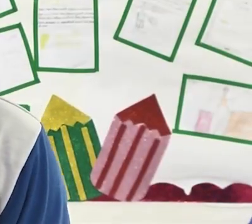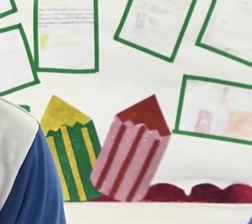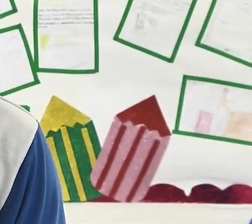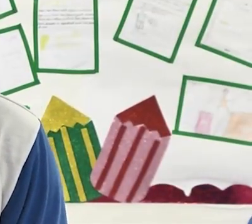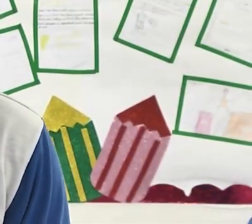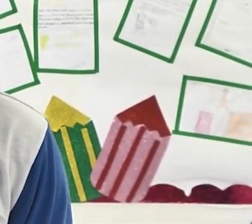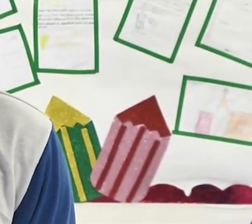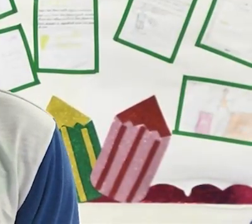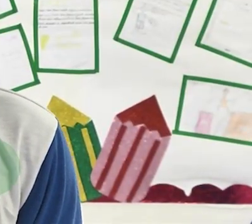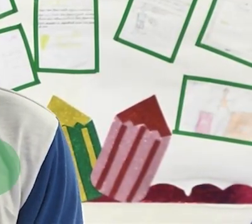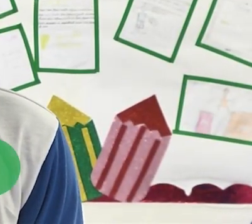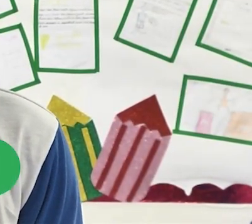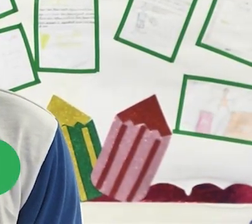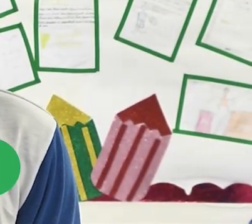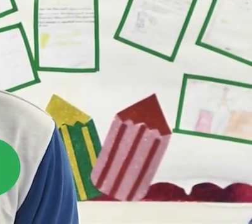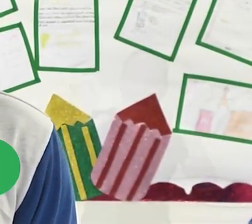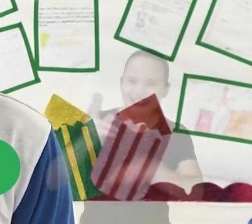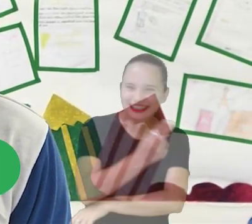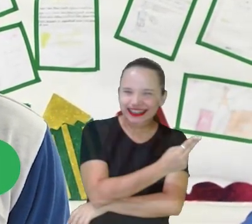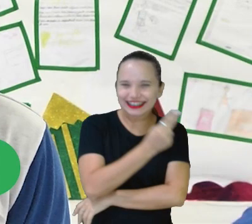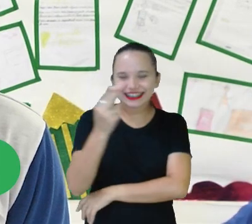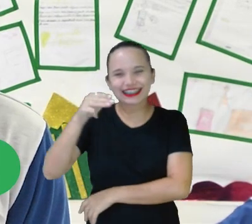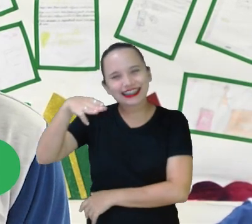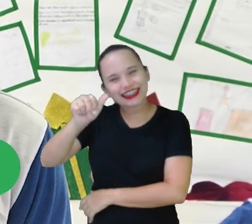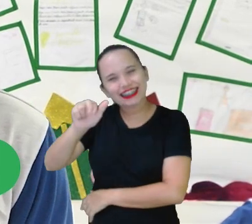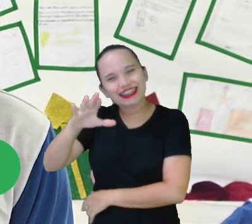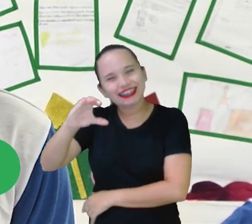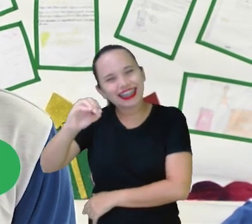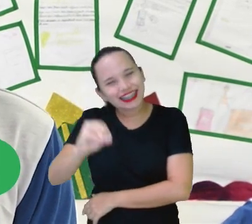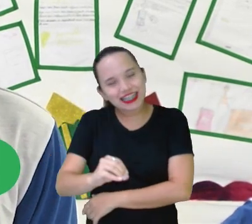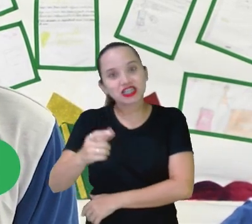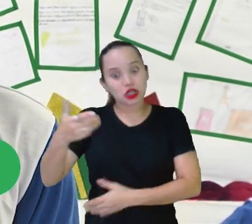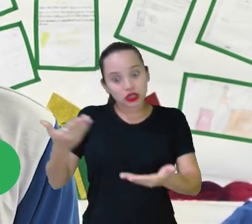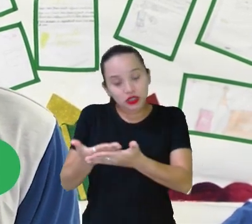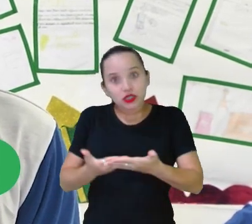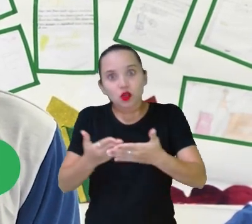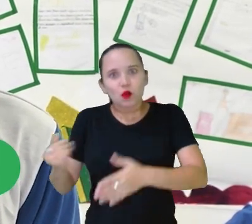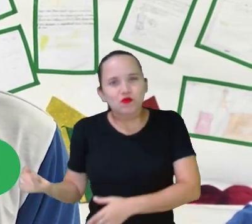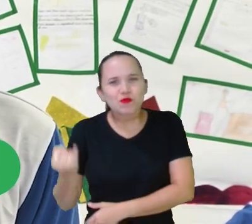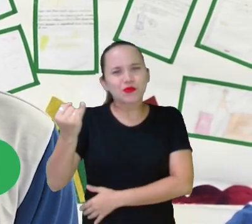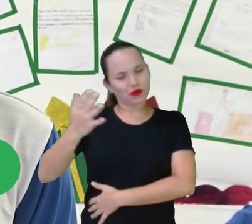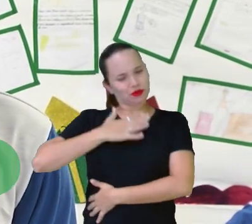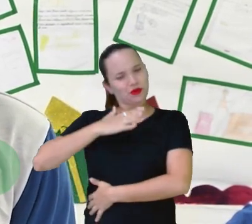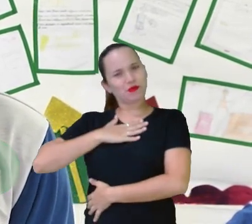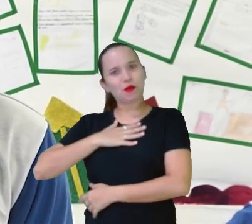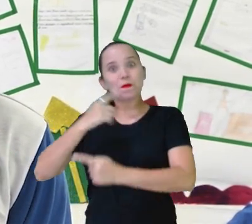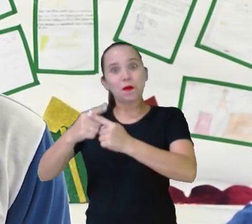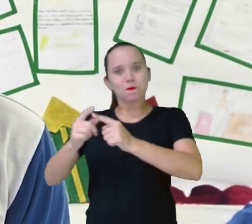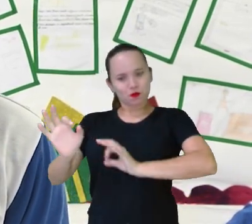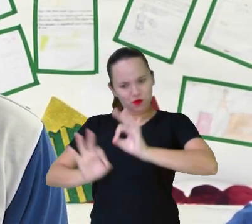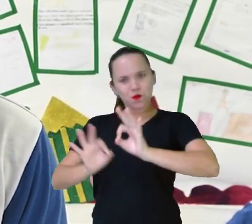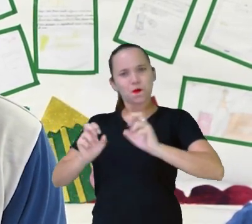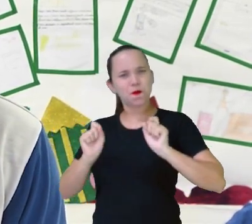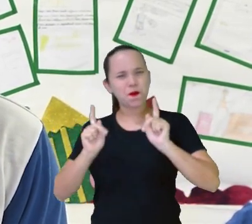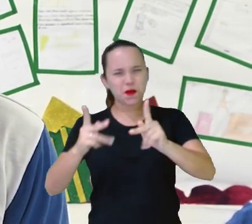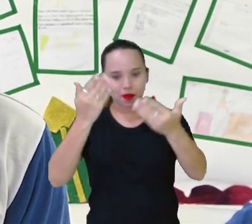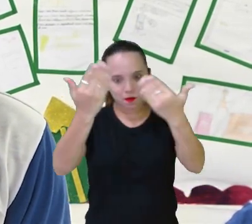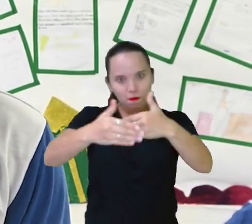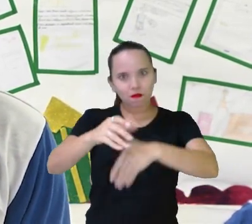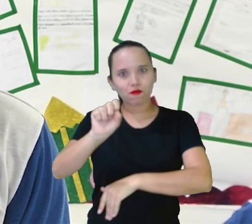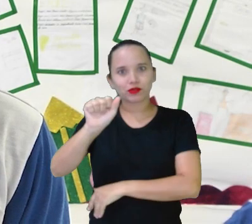Prazer, meu nome é Marcos e esse aluno foi muito importante para mim. Já estou bem preparado para a prova do